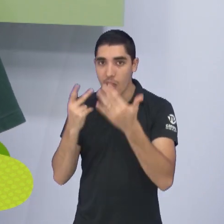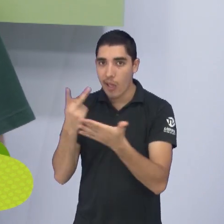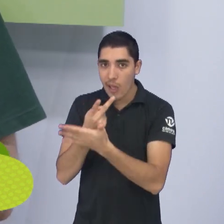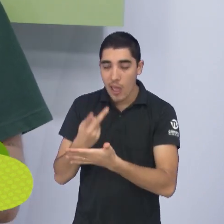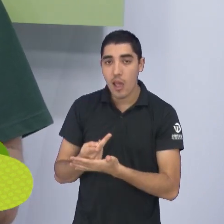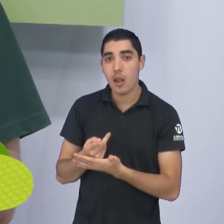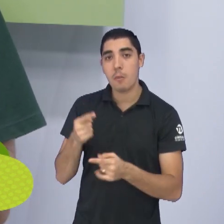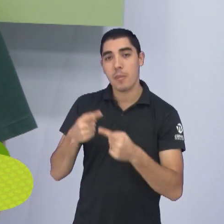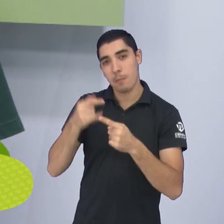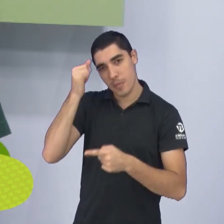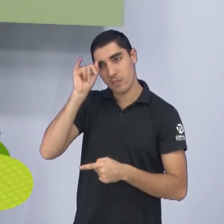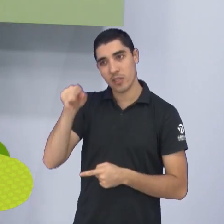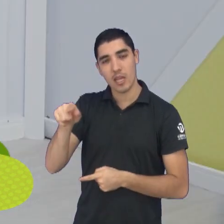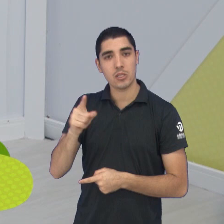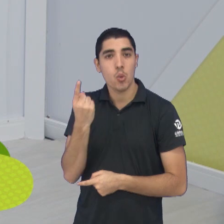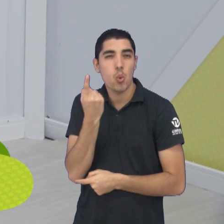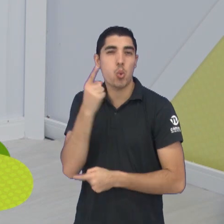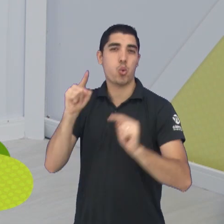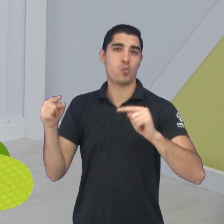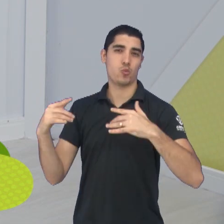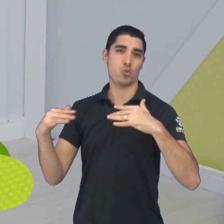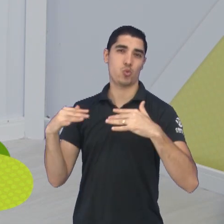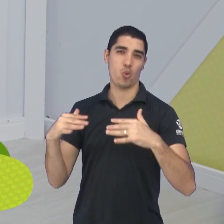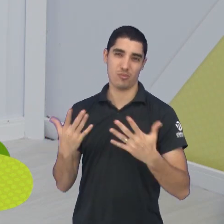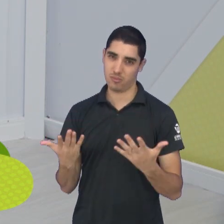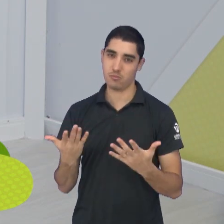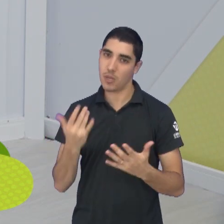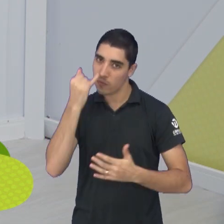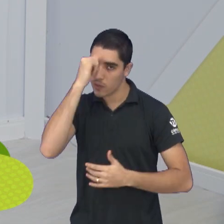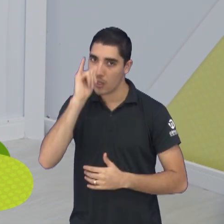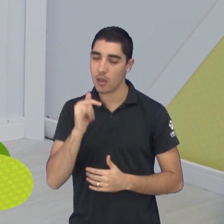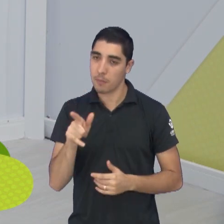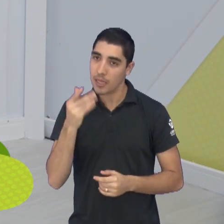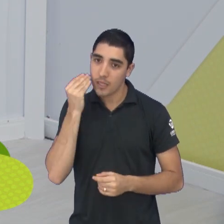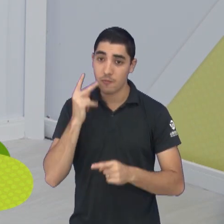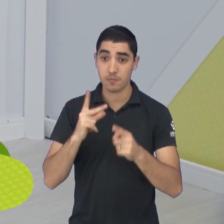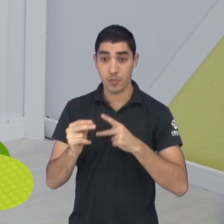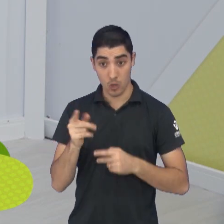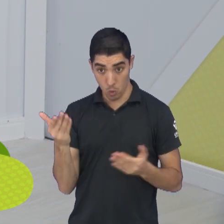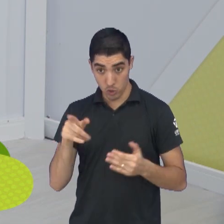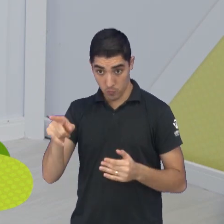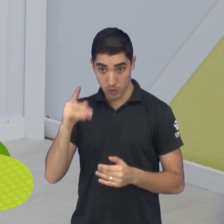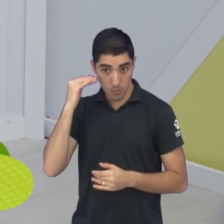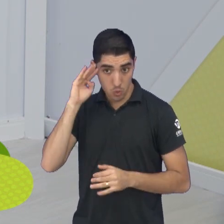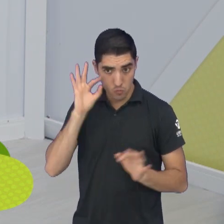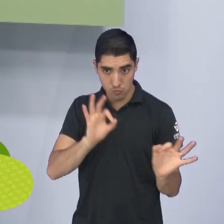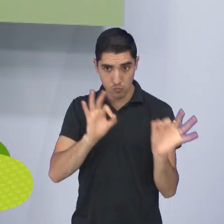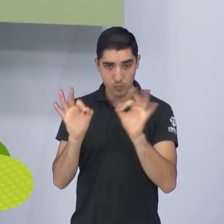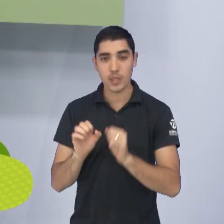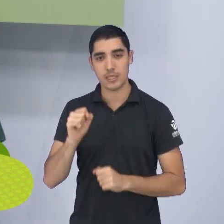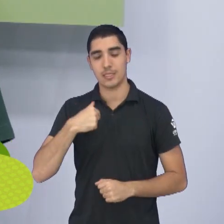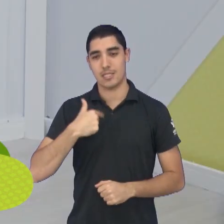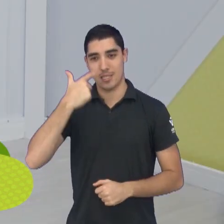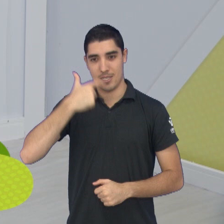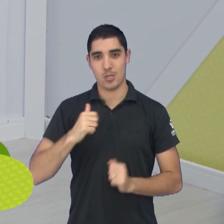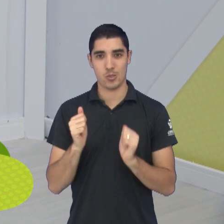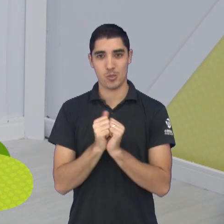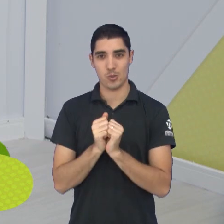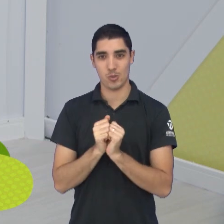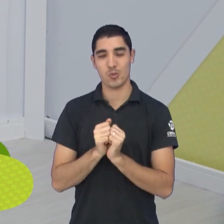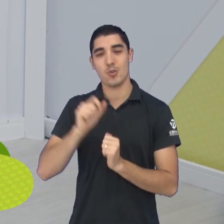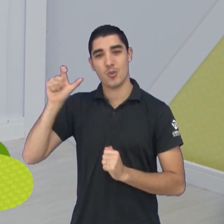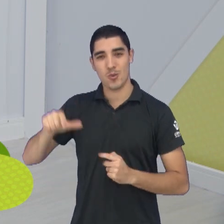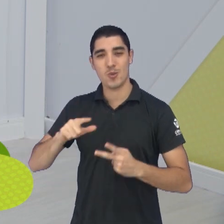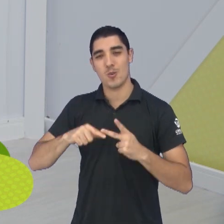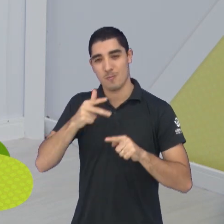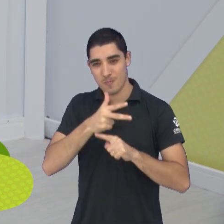seja o último da Superliga. Muito bem, vamos torcer então. Você que vai acompanhar hoje o treino? Sim, sou eu. Você vai lá acompanhar com o ginasta. Que